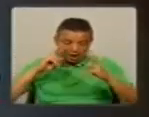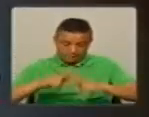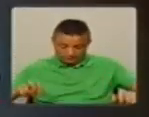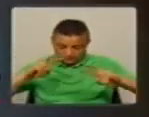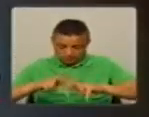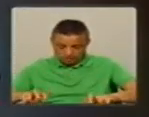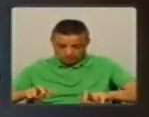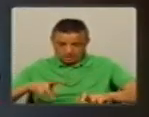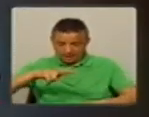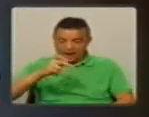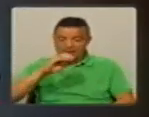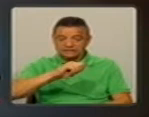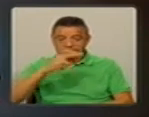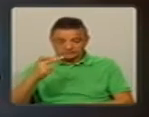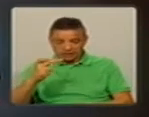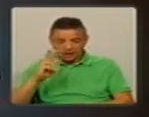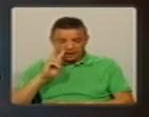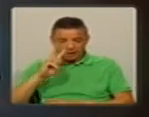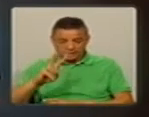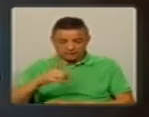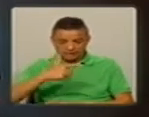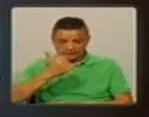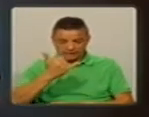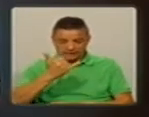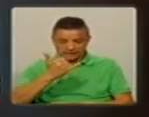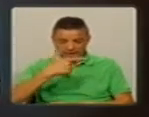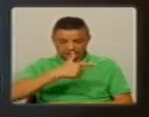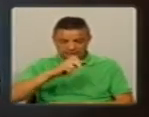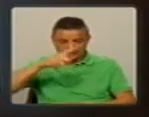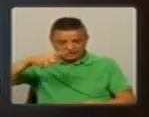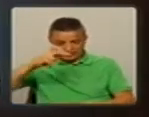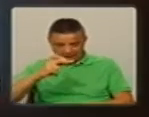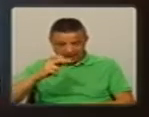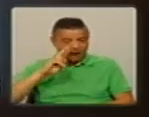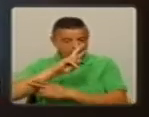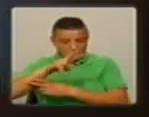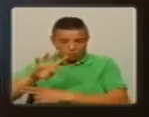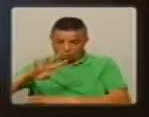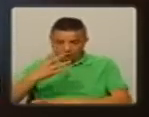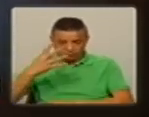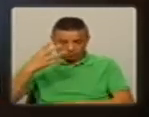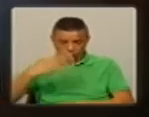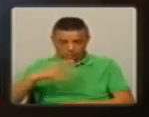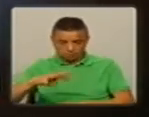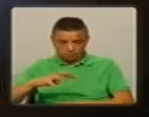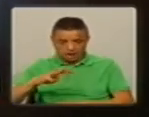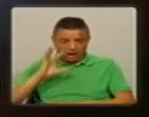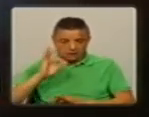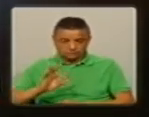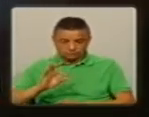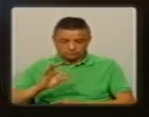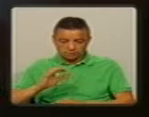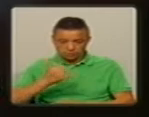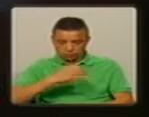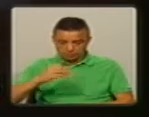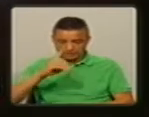por investigadores da NASA, que olharam para Titã e olharam para 4 observações feitas pela sonda Cassini, entre